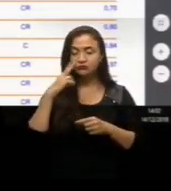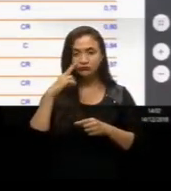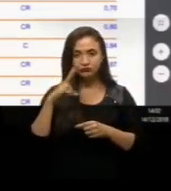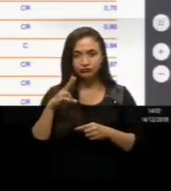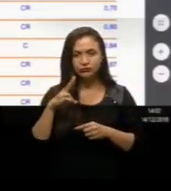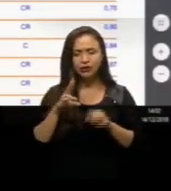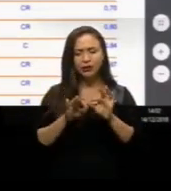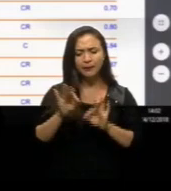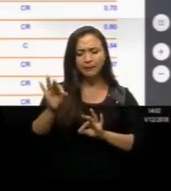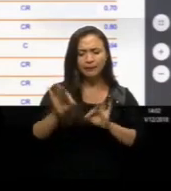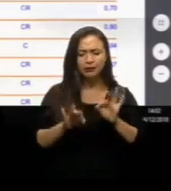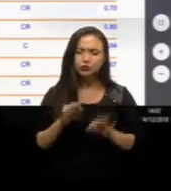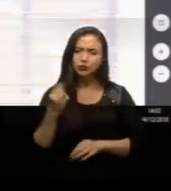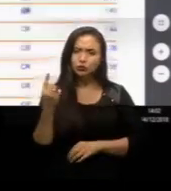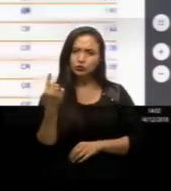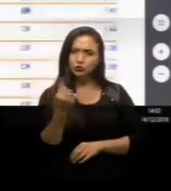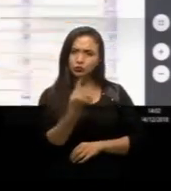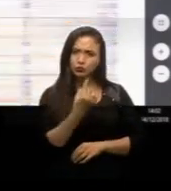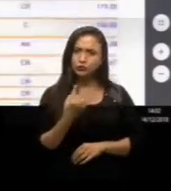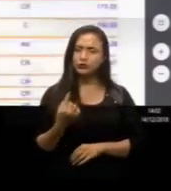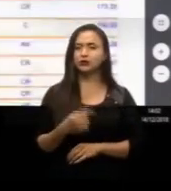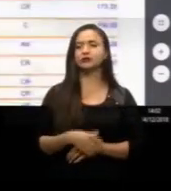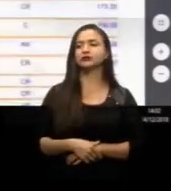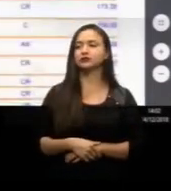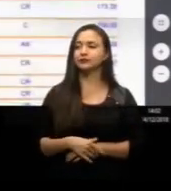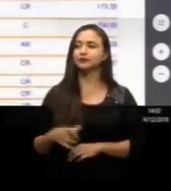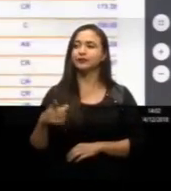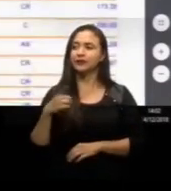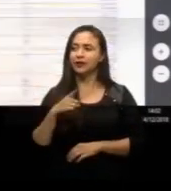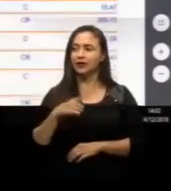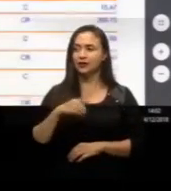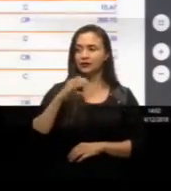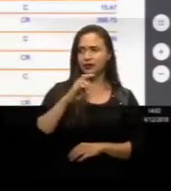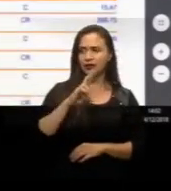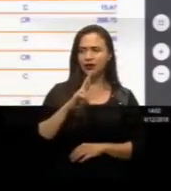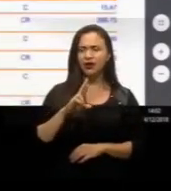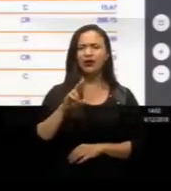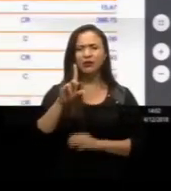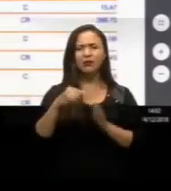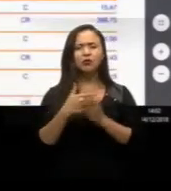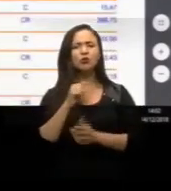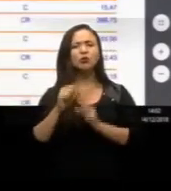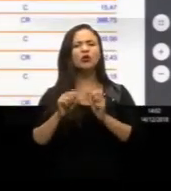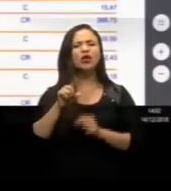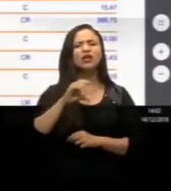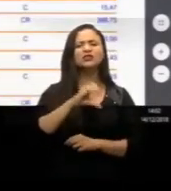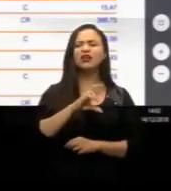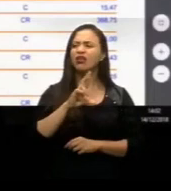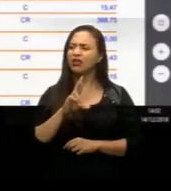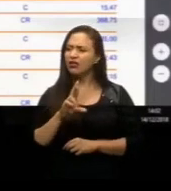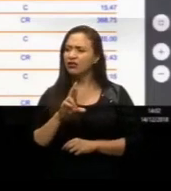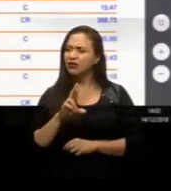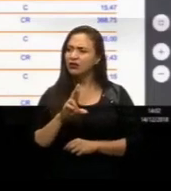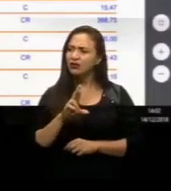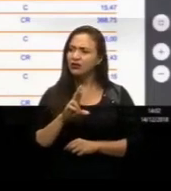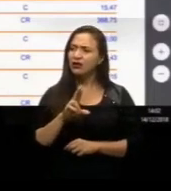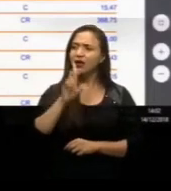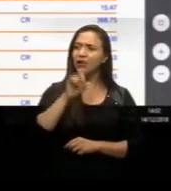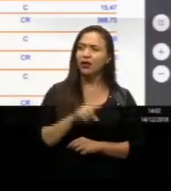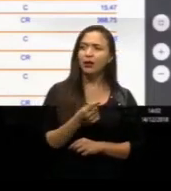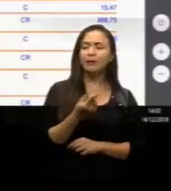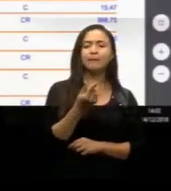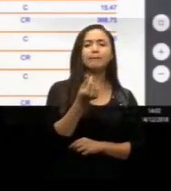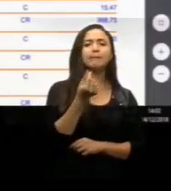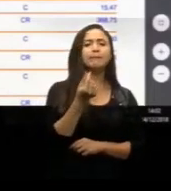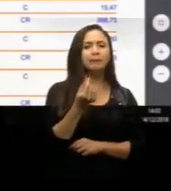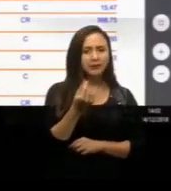é medido em unidade. Certo? Ele tem esse CR. Professor, o que é esse CR? A gente tem aqui, ó, preço